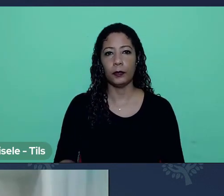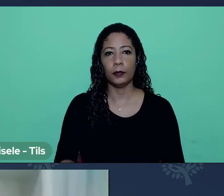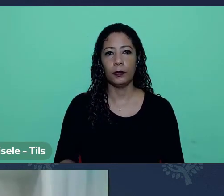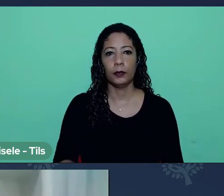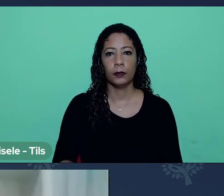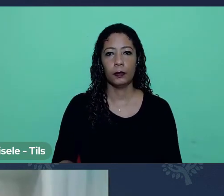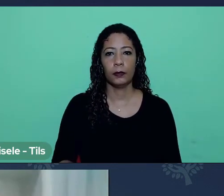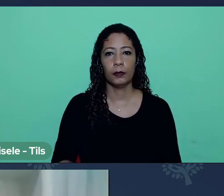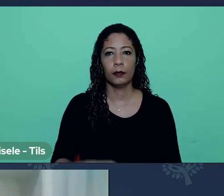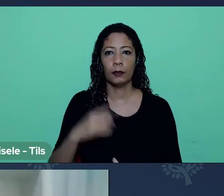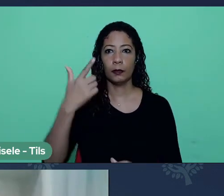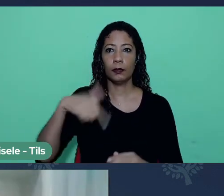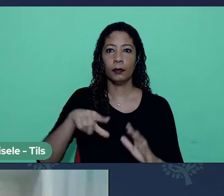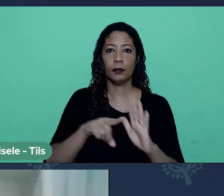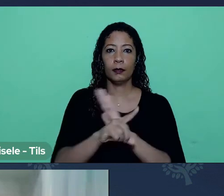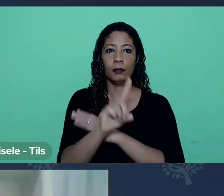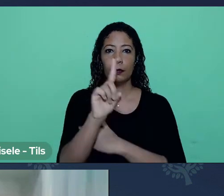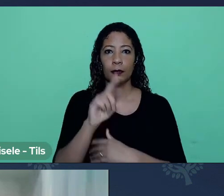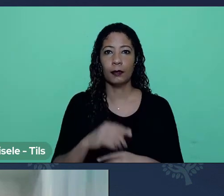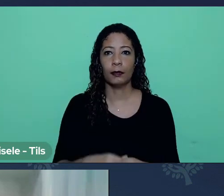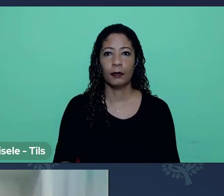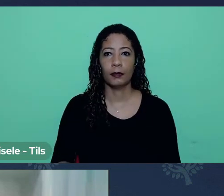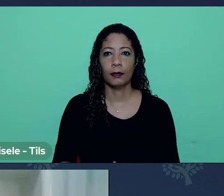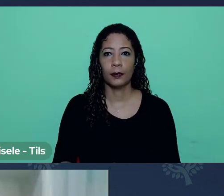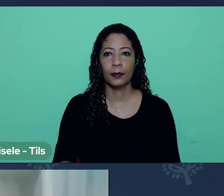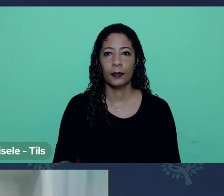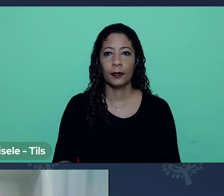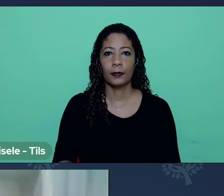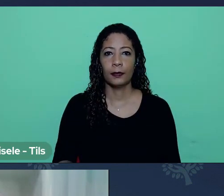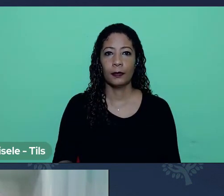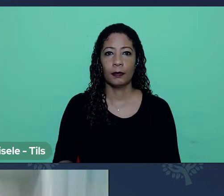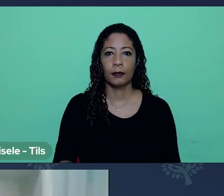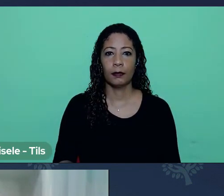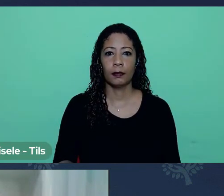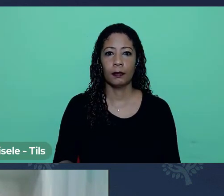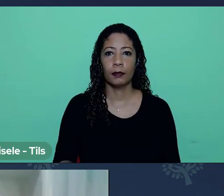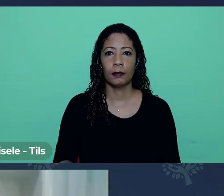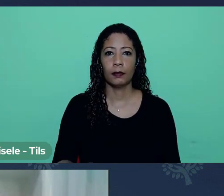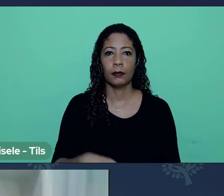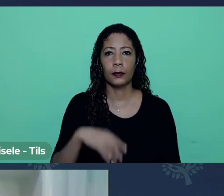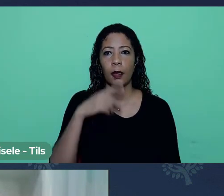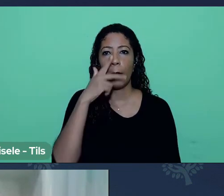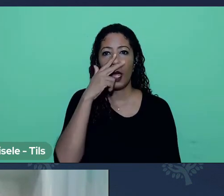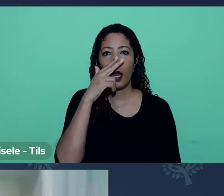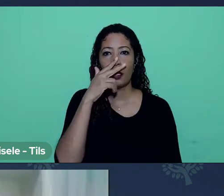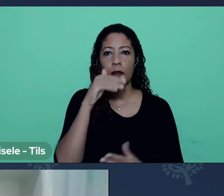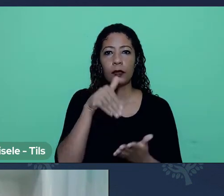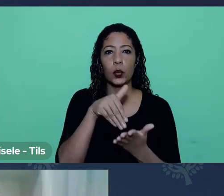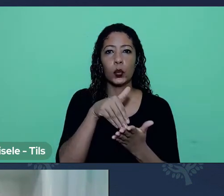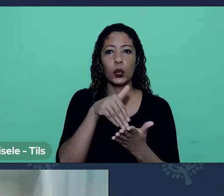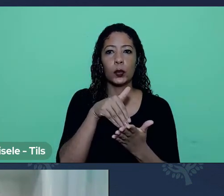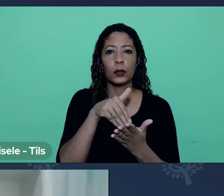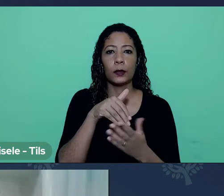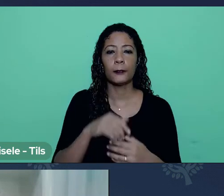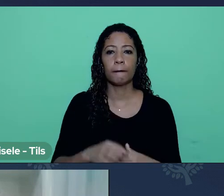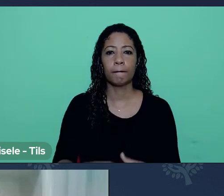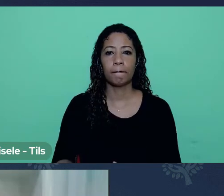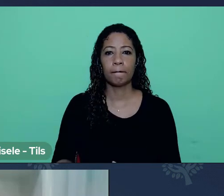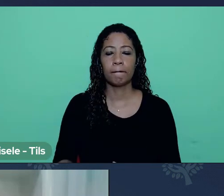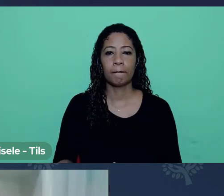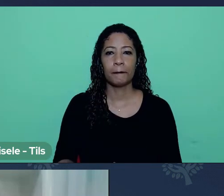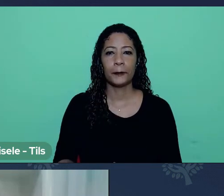Ainda temos mais algum questionamento? Não, parece-me que esse foi a última pergunta, doutora. Acho